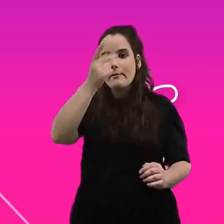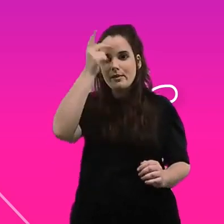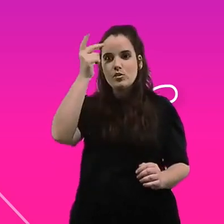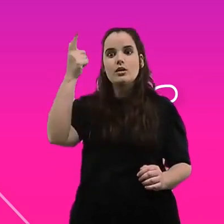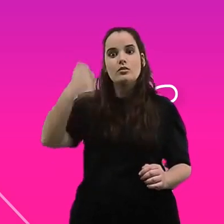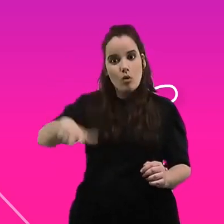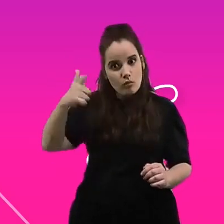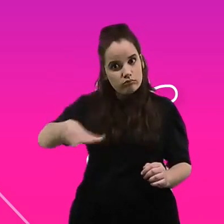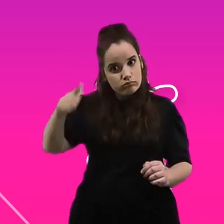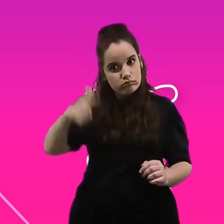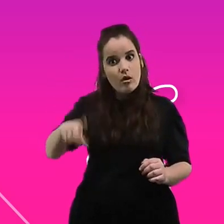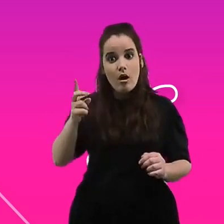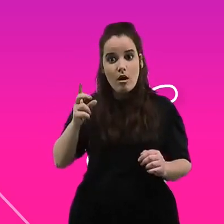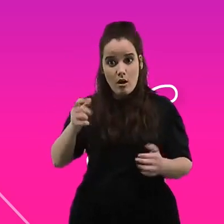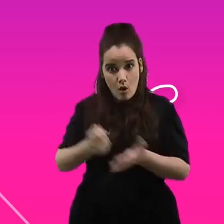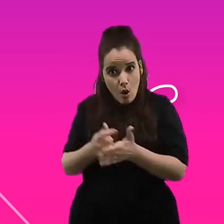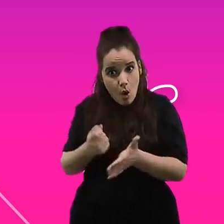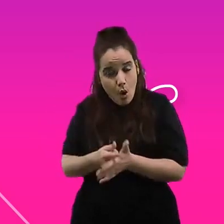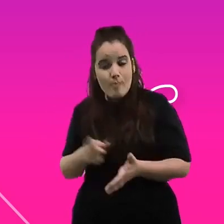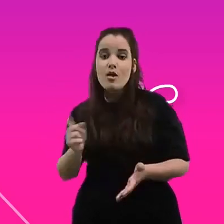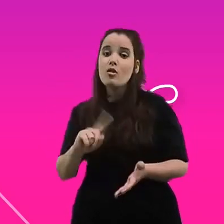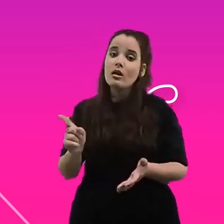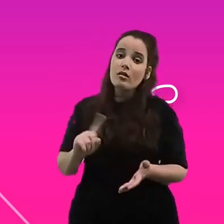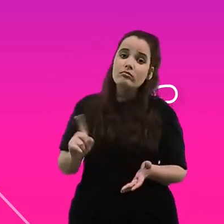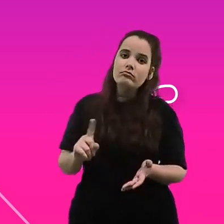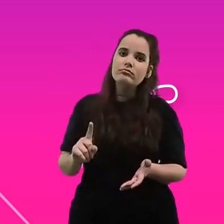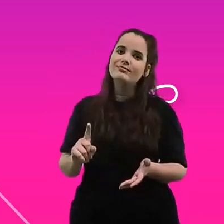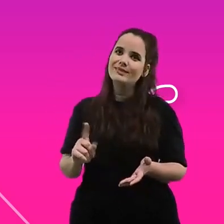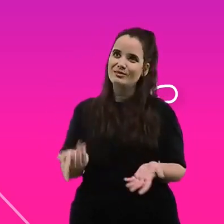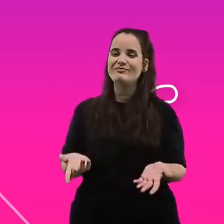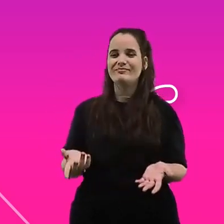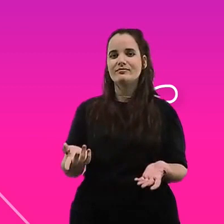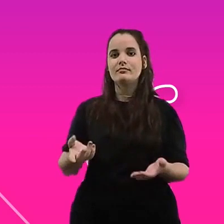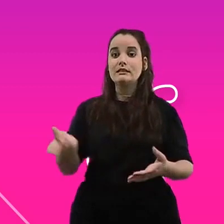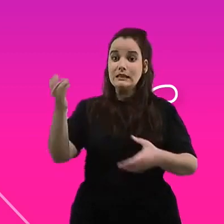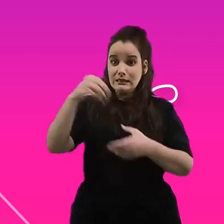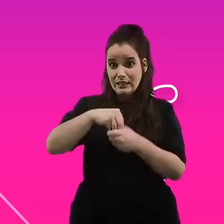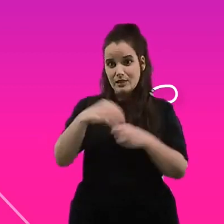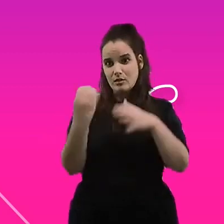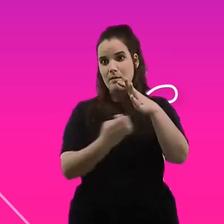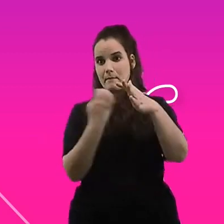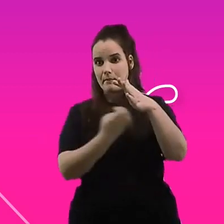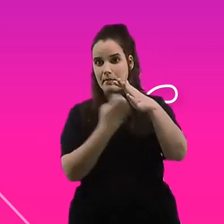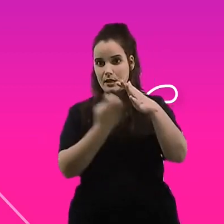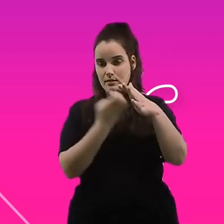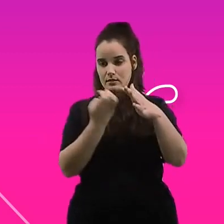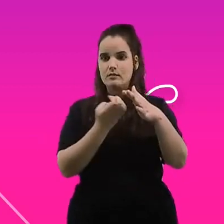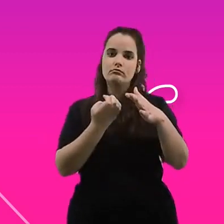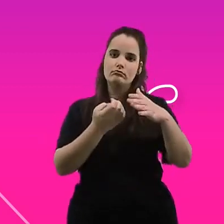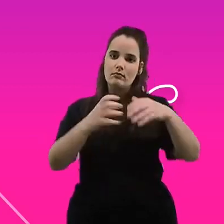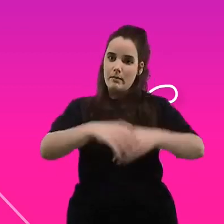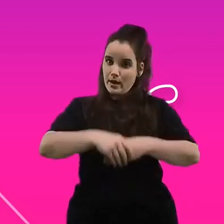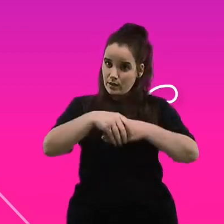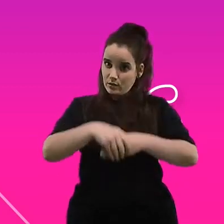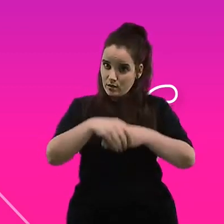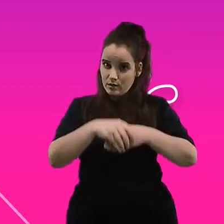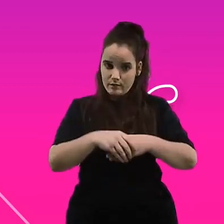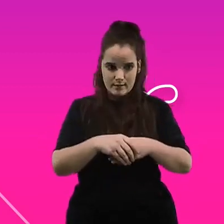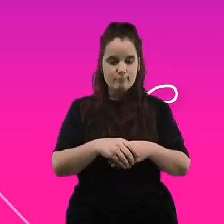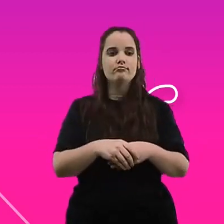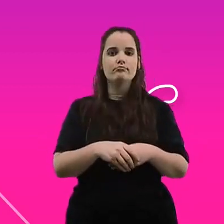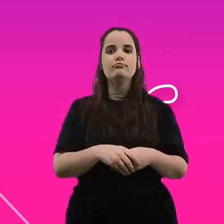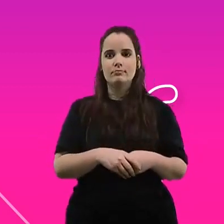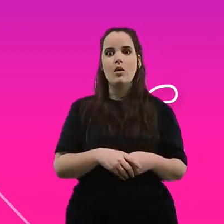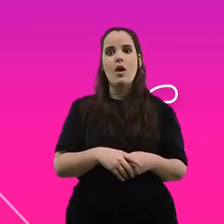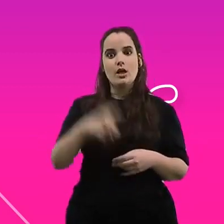eu trouxe aqui muitos indicadores que a gente acompanha dentro do Mercado Livre, uma forma de uma história. Mas, de fato, foi uma história bem emblemática, e